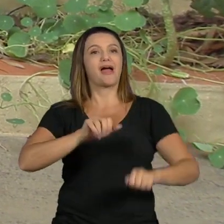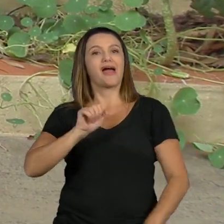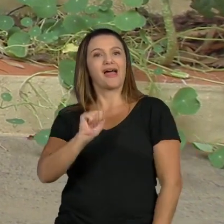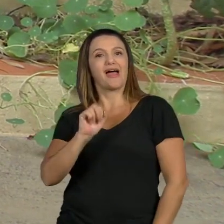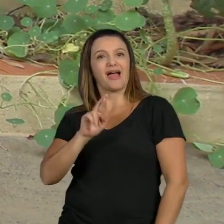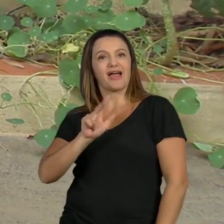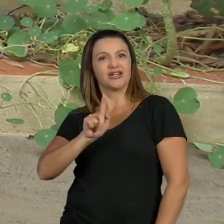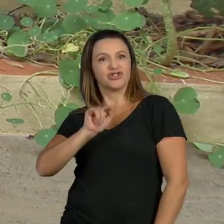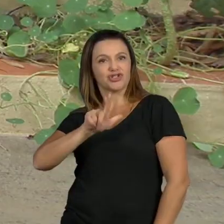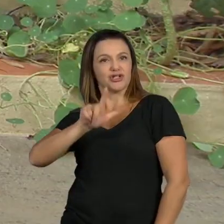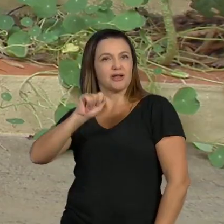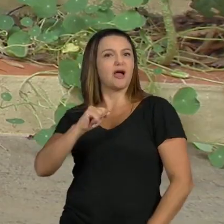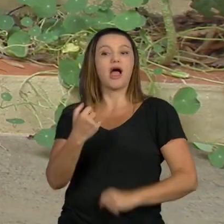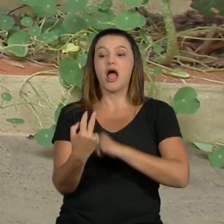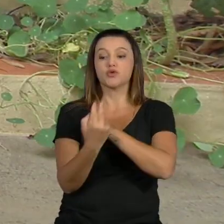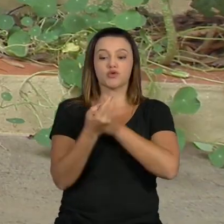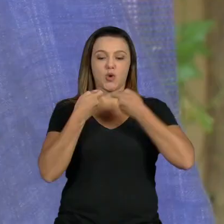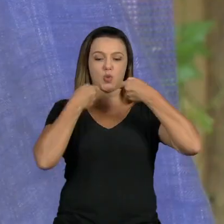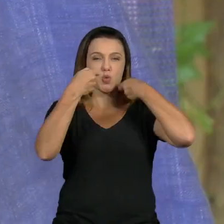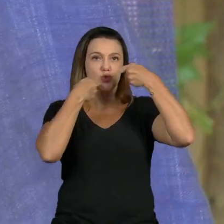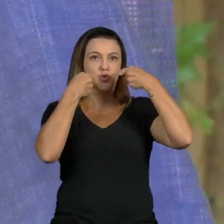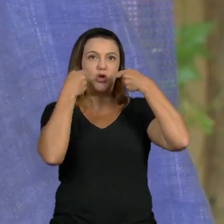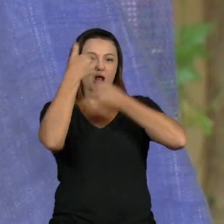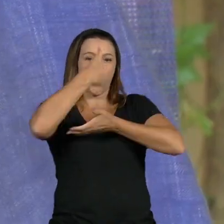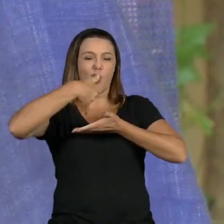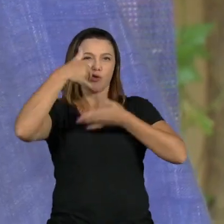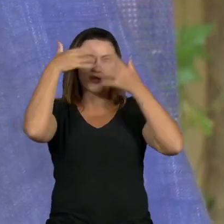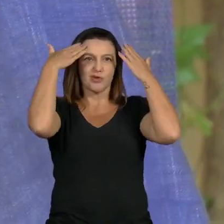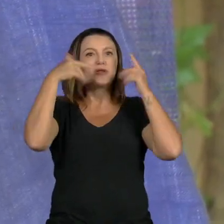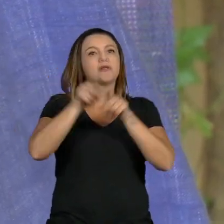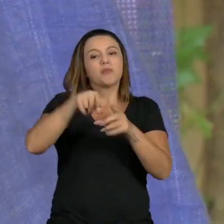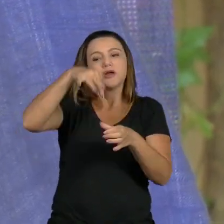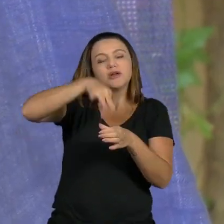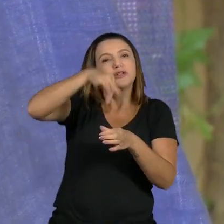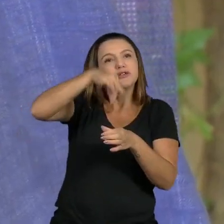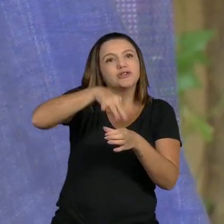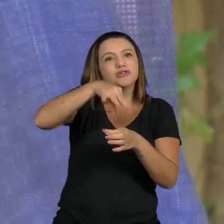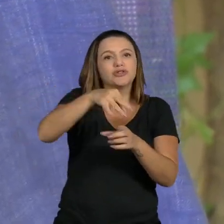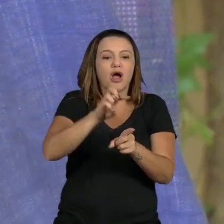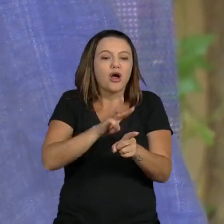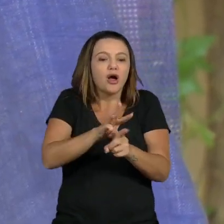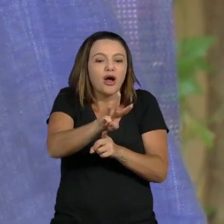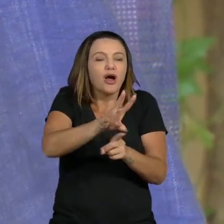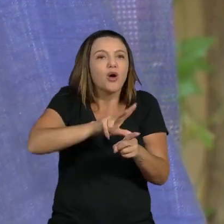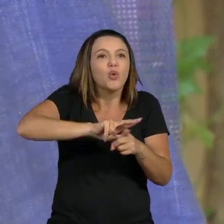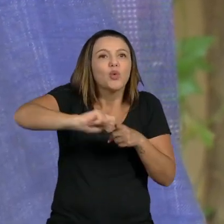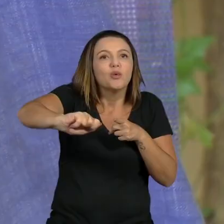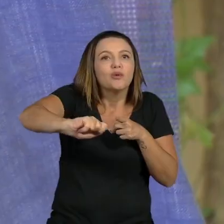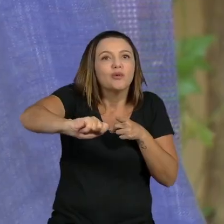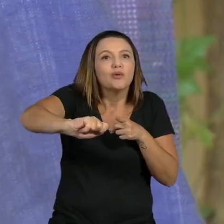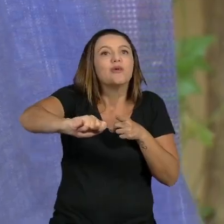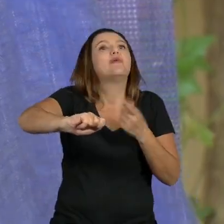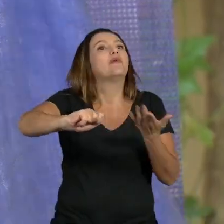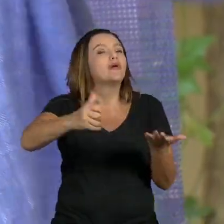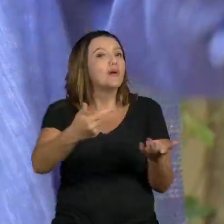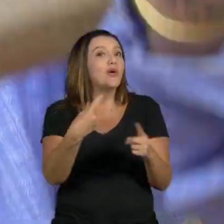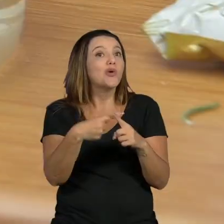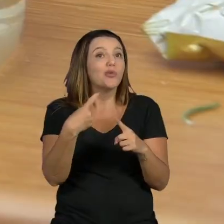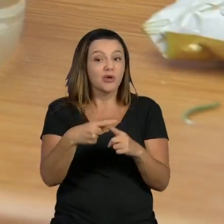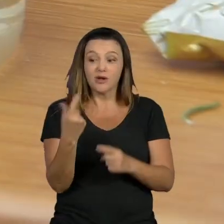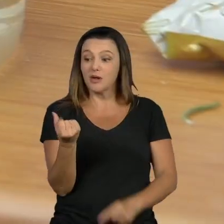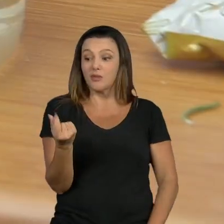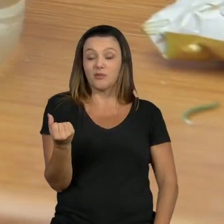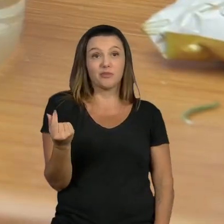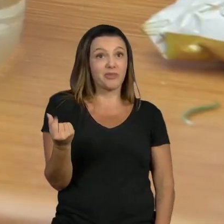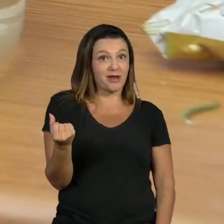ajudar a controlar a oleosidade, o chá de alecrim. Para muita gente, o preço dos chamados produtos naturais